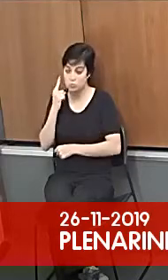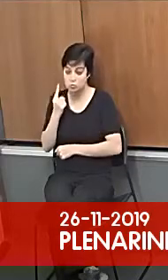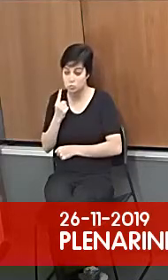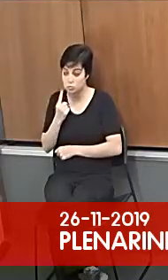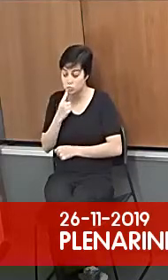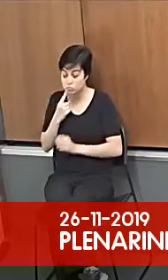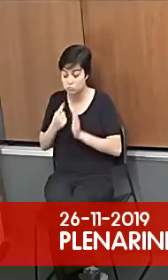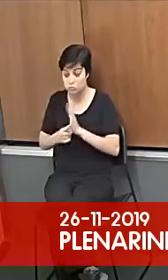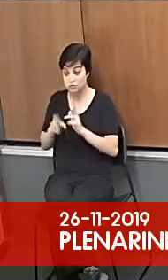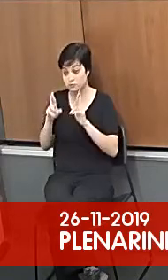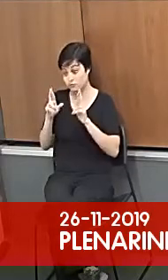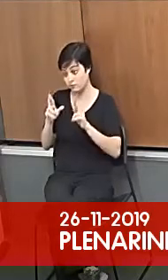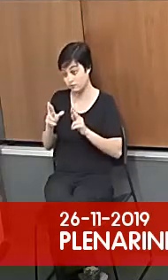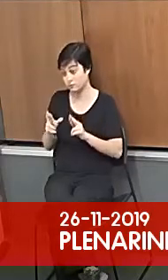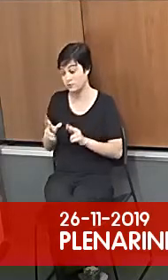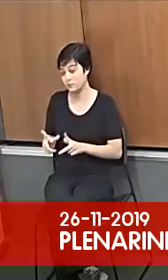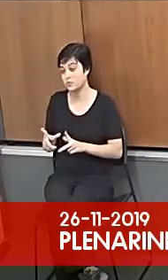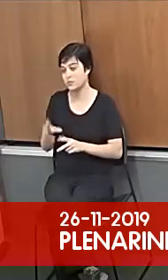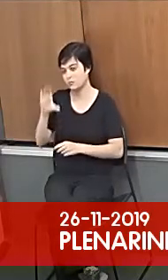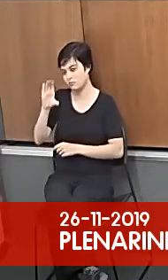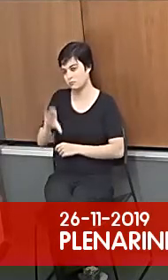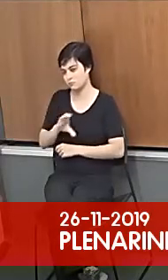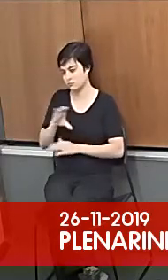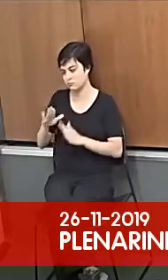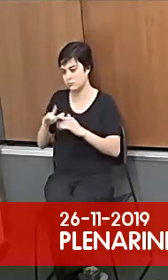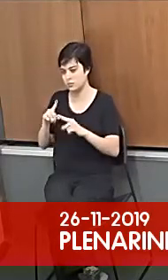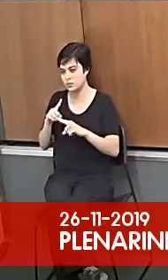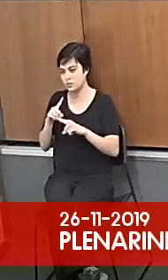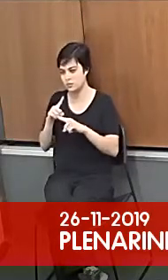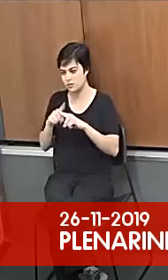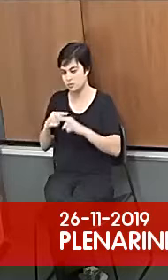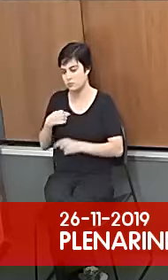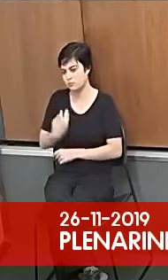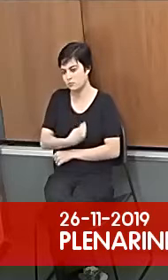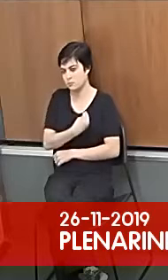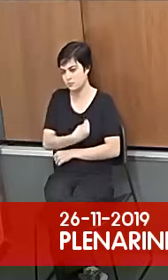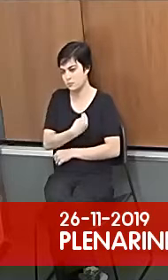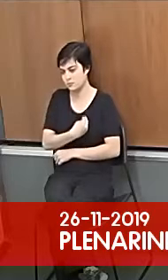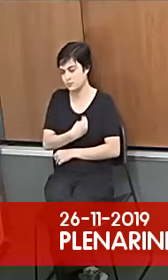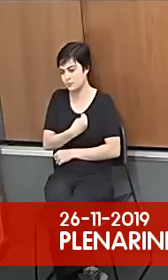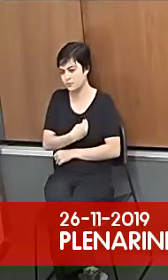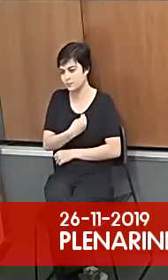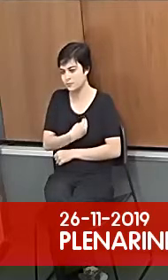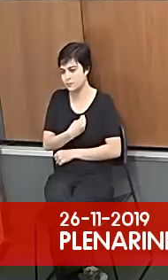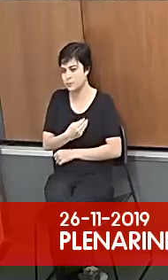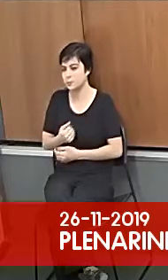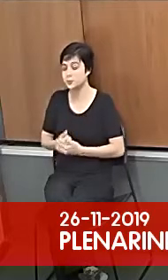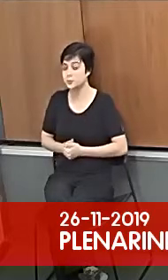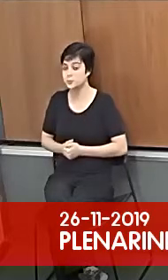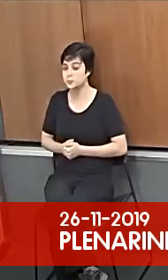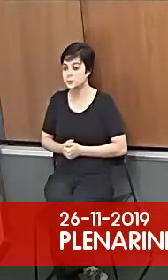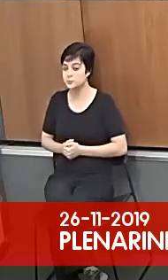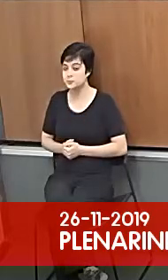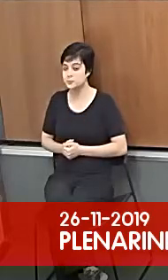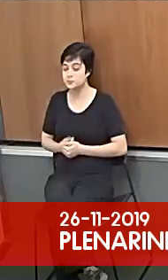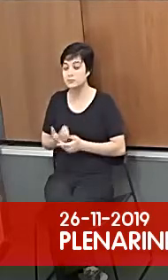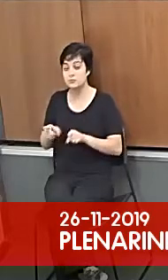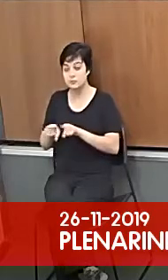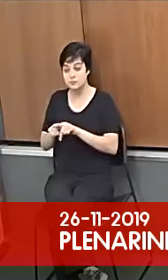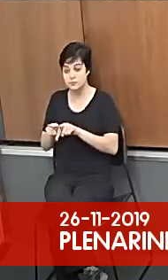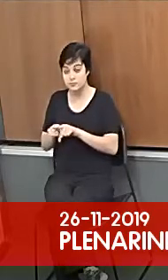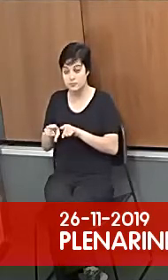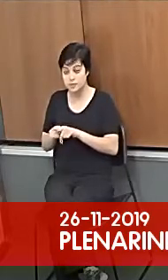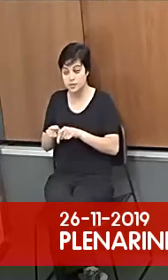uma diferença enorme na diocese da qual pertenço, Diocese do Sul de Minas, que é a Diocese da Campanha. Também uma